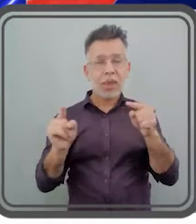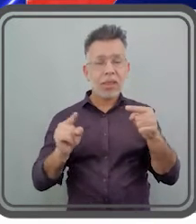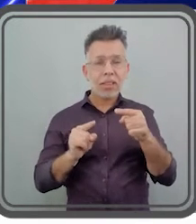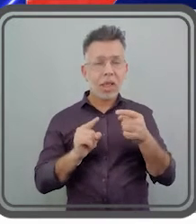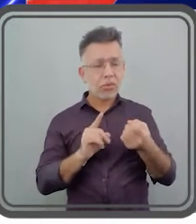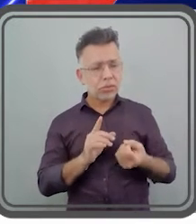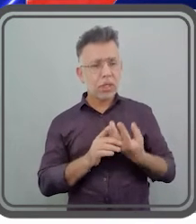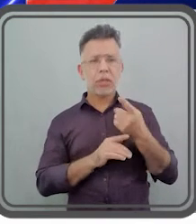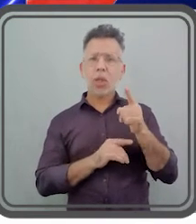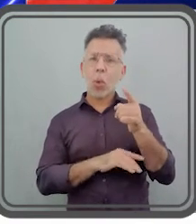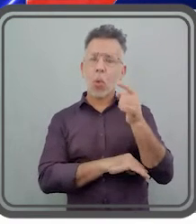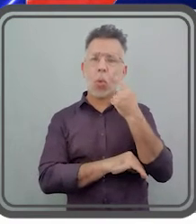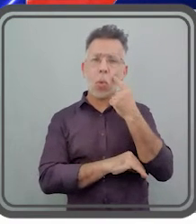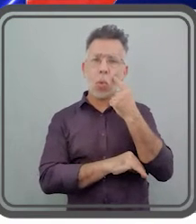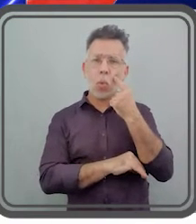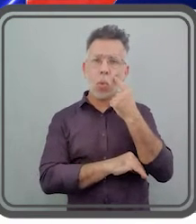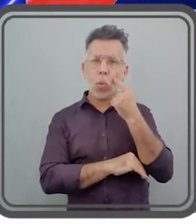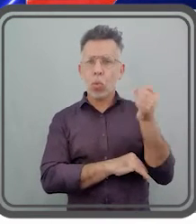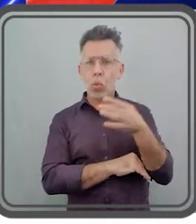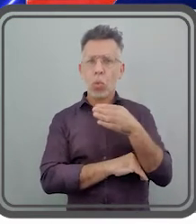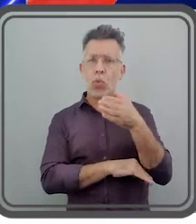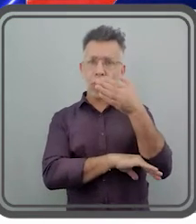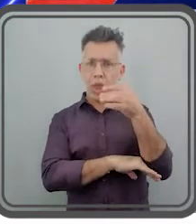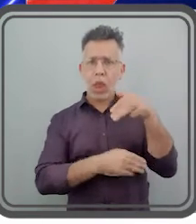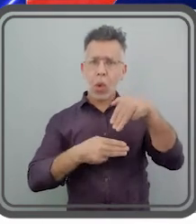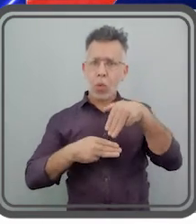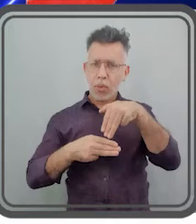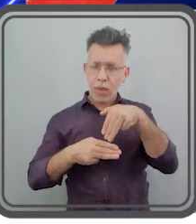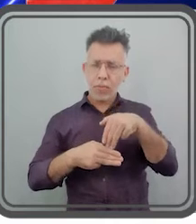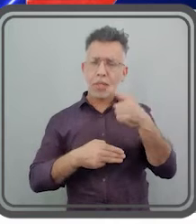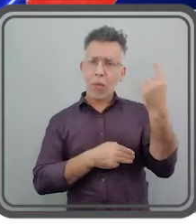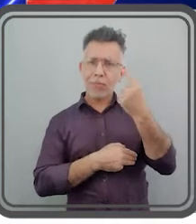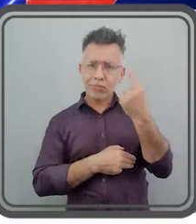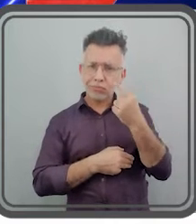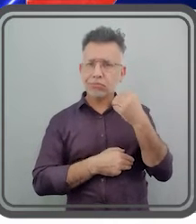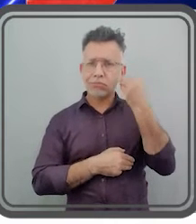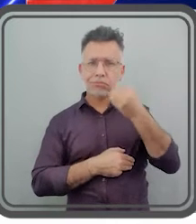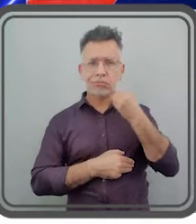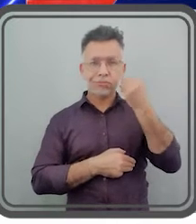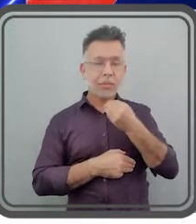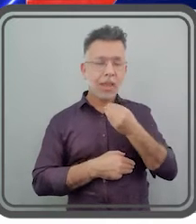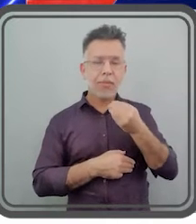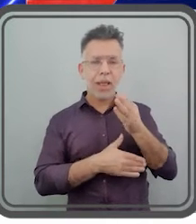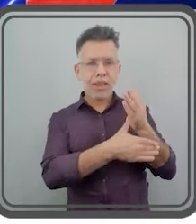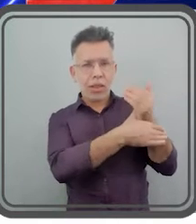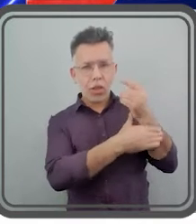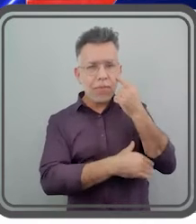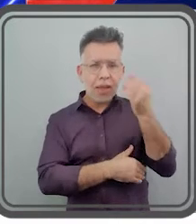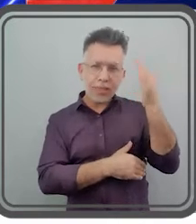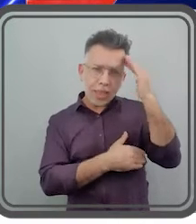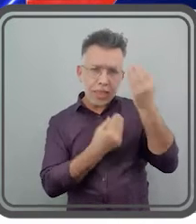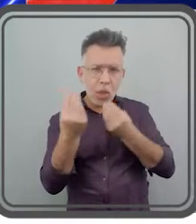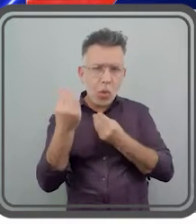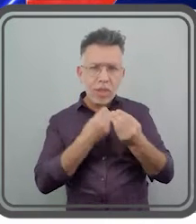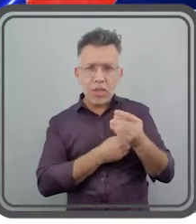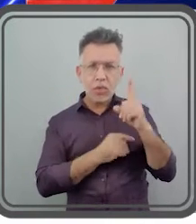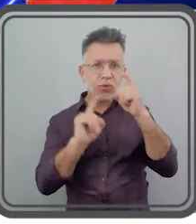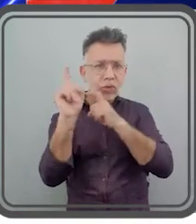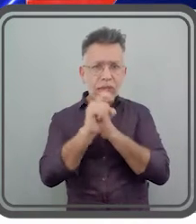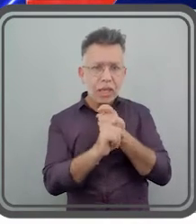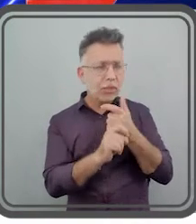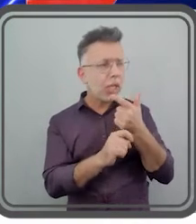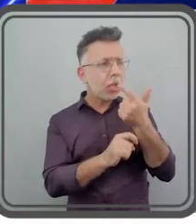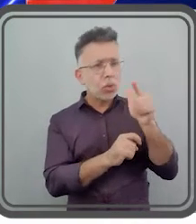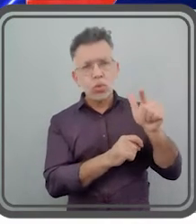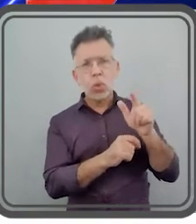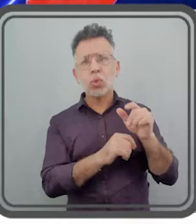acabou nós tem desse hotel no em Miami você realmente laboratório de tecnologia para entender Quais são as dificuldades que é só que esses locais